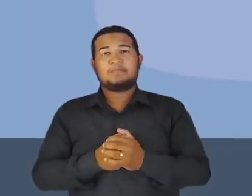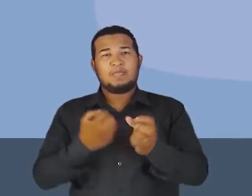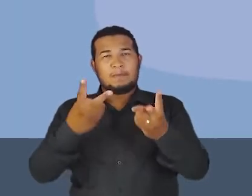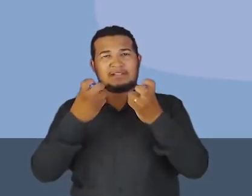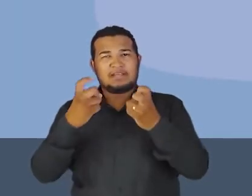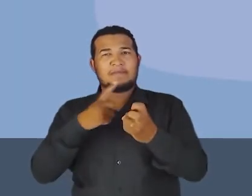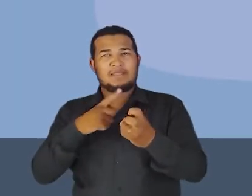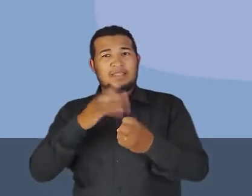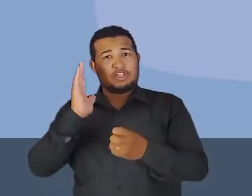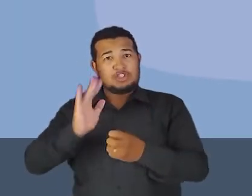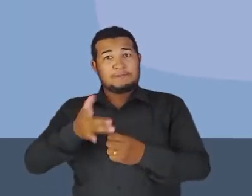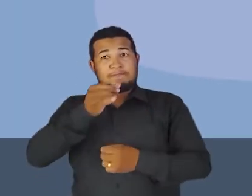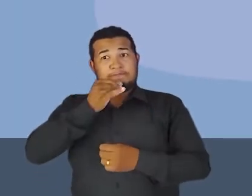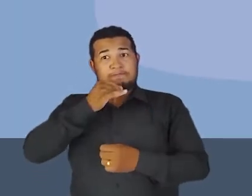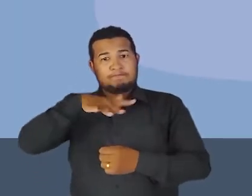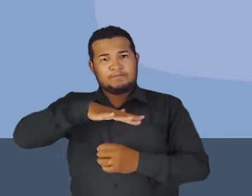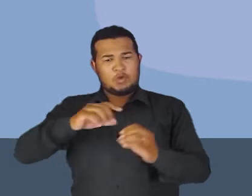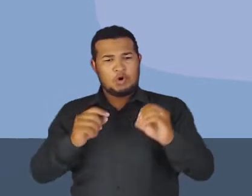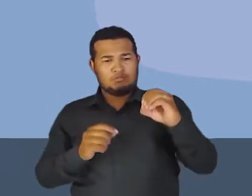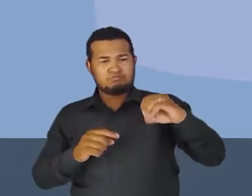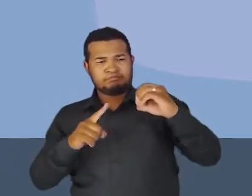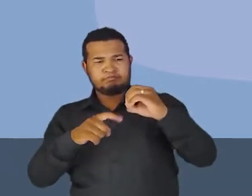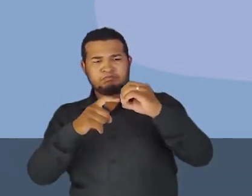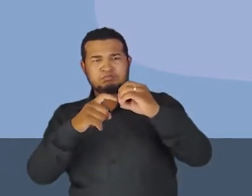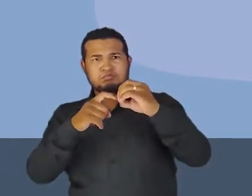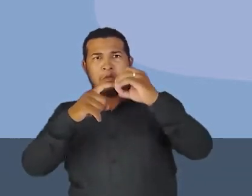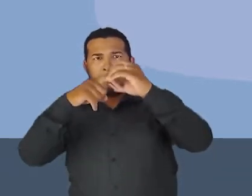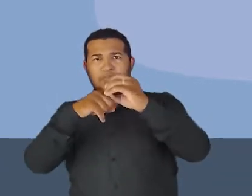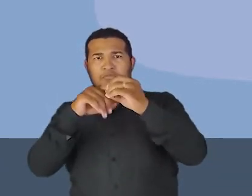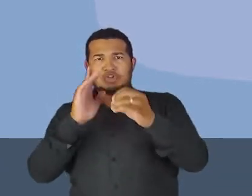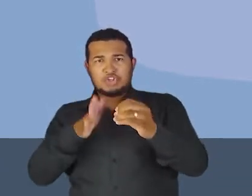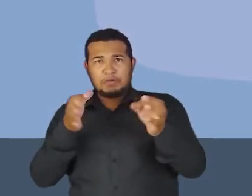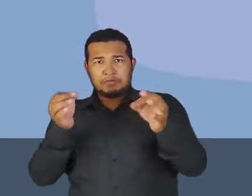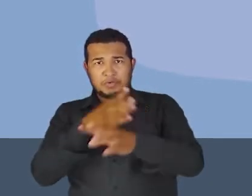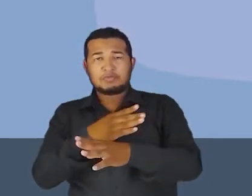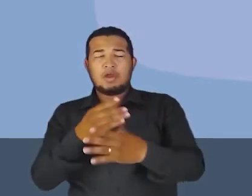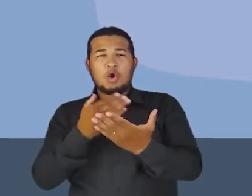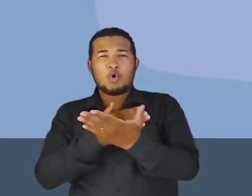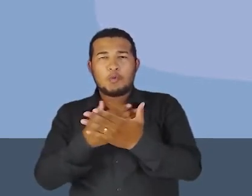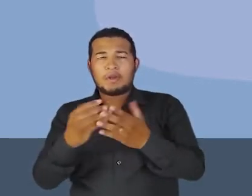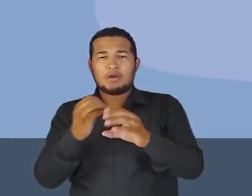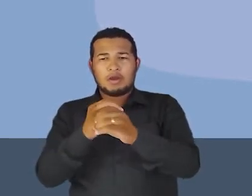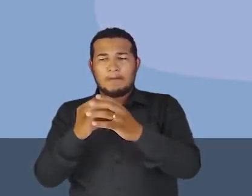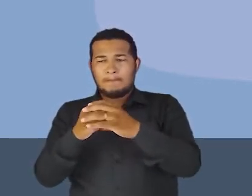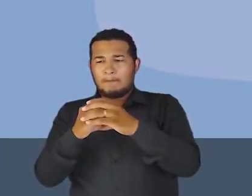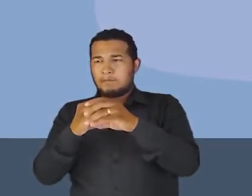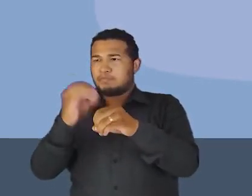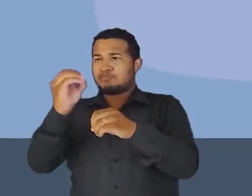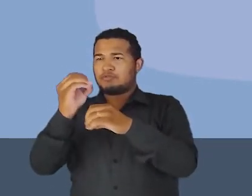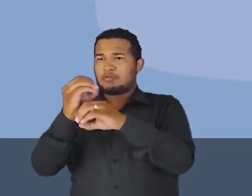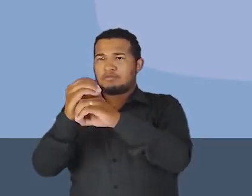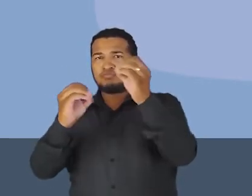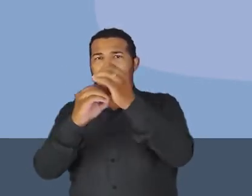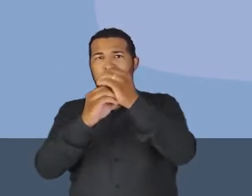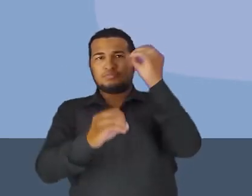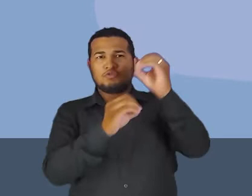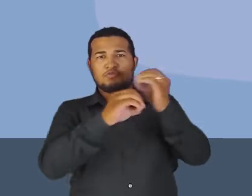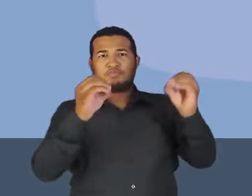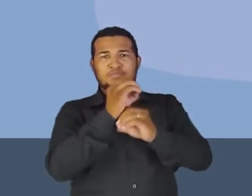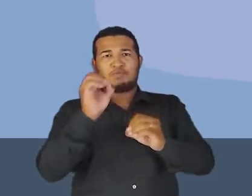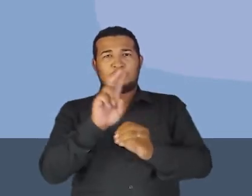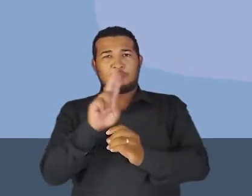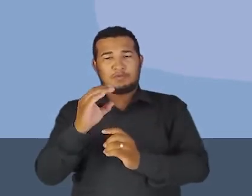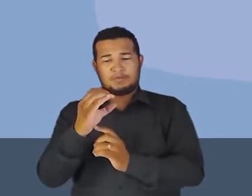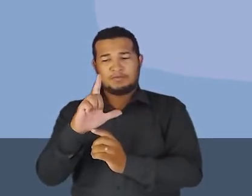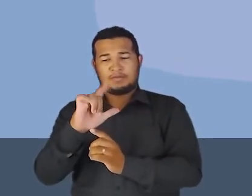a fertilização do óvulo, começa a acontecer umas divisões celulares, um processo conhecido como clivagem, que vai